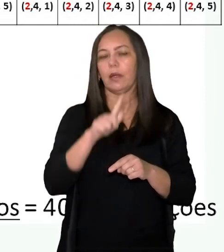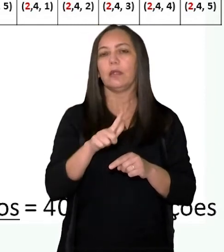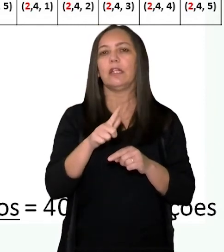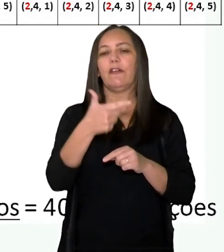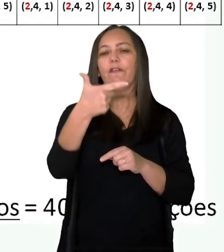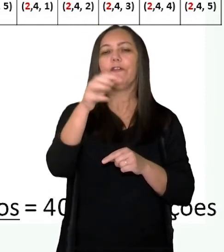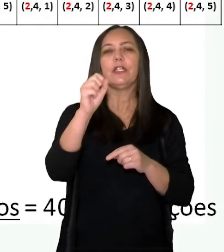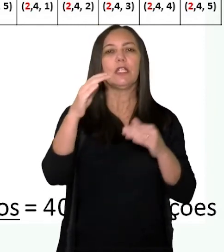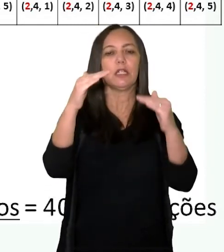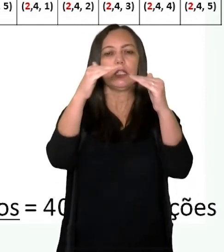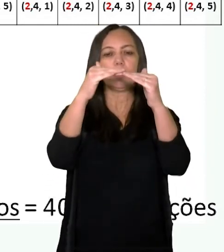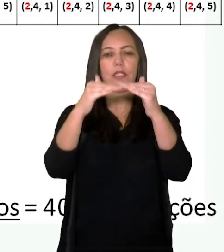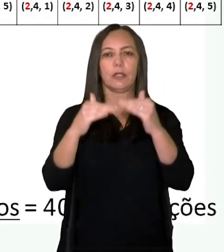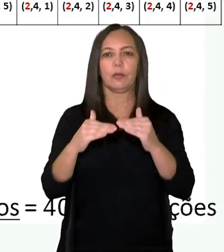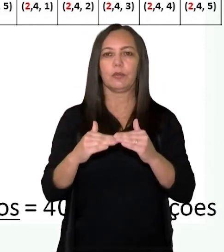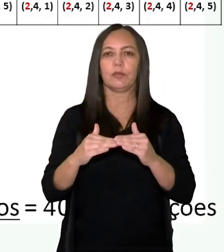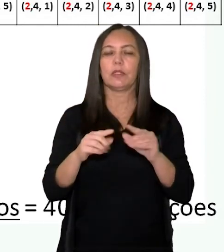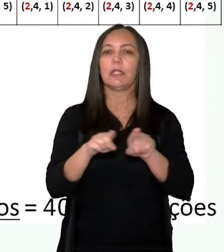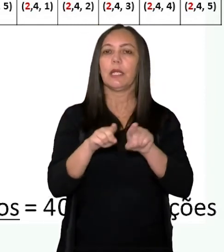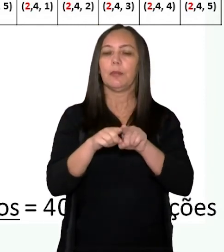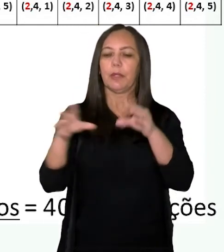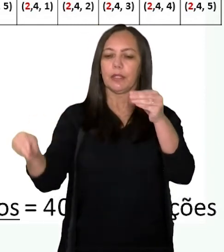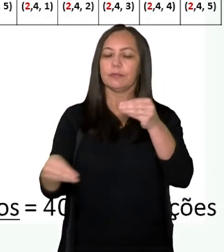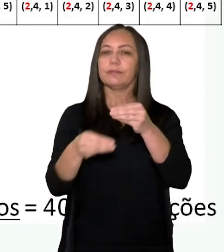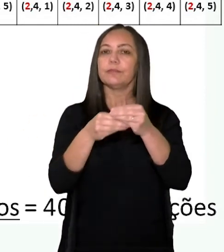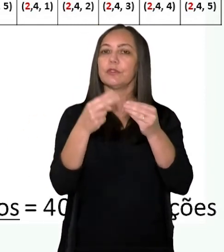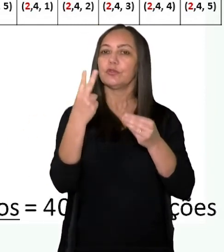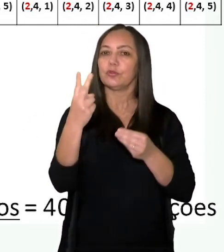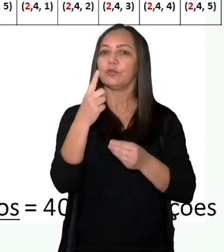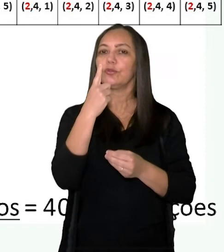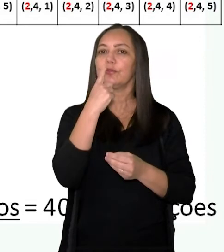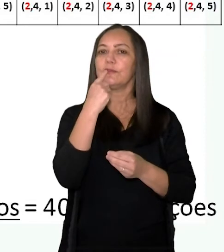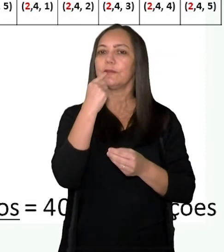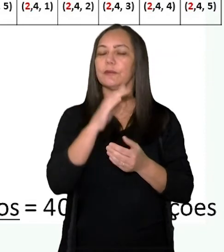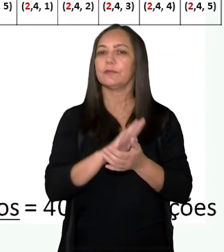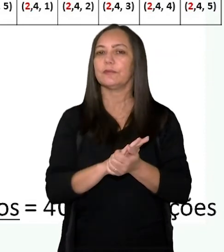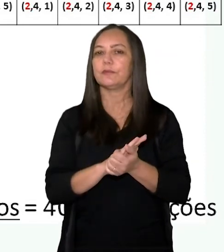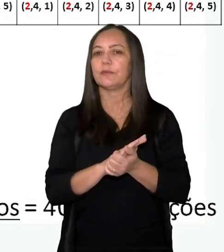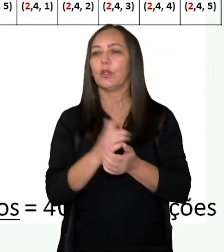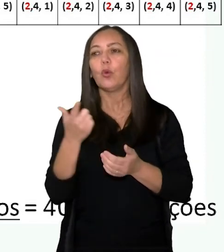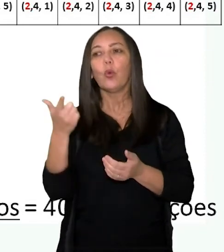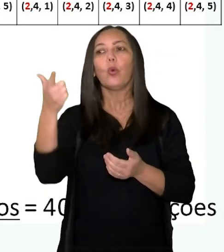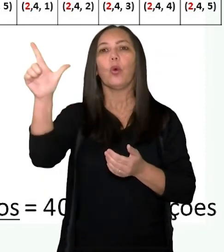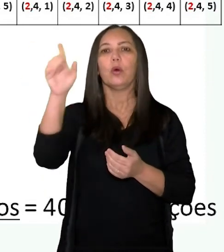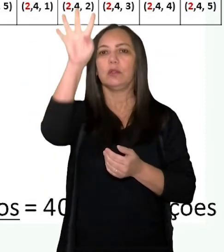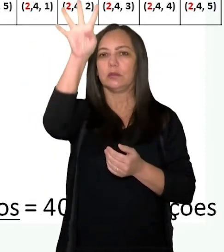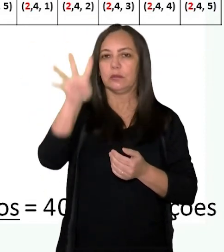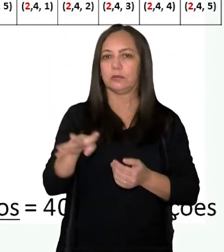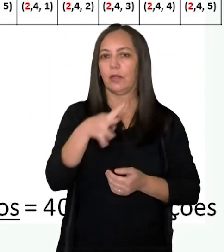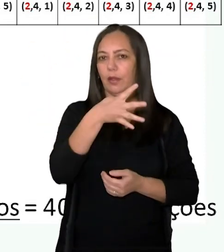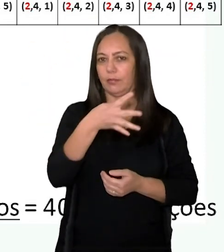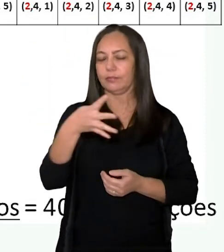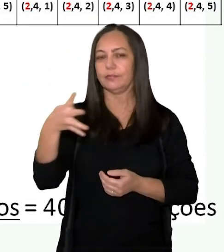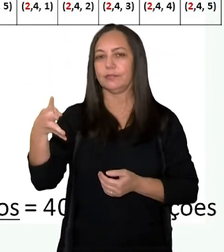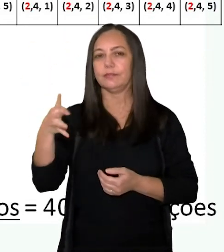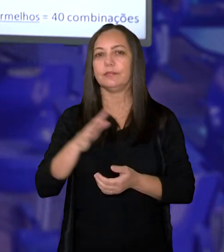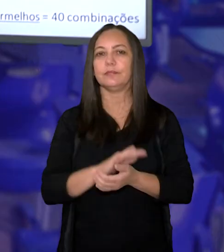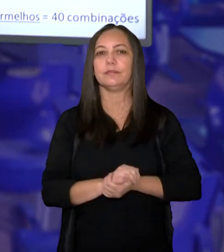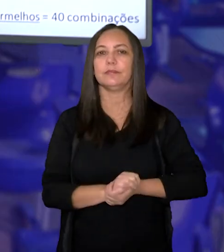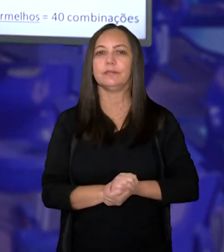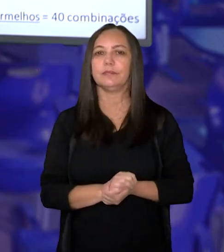combinações, com os 2 adesivos vermelhos, através de uma outra tabela. Veja